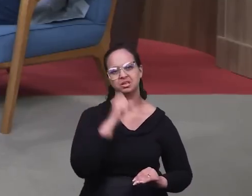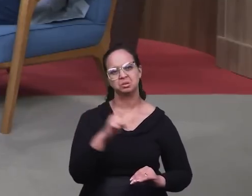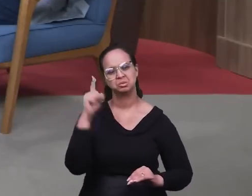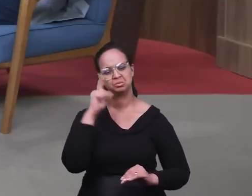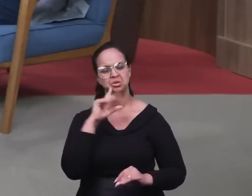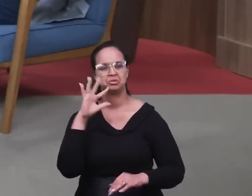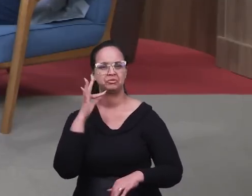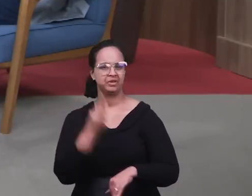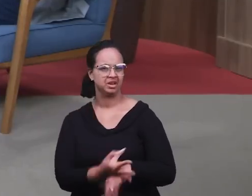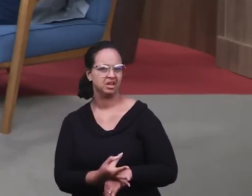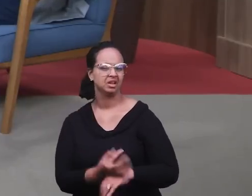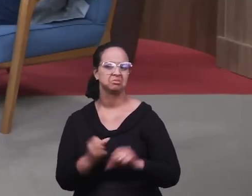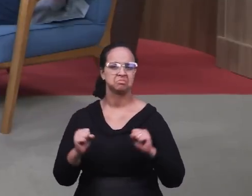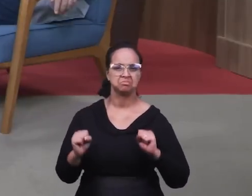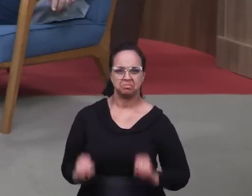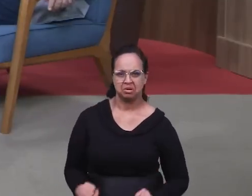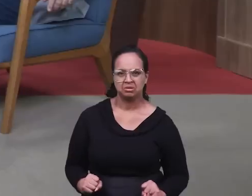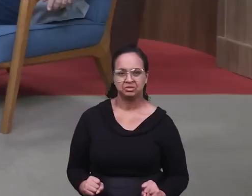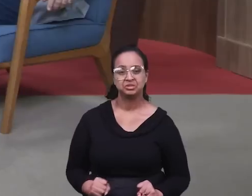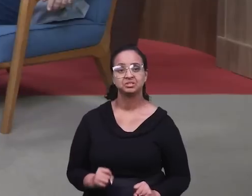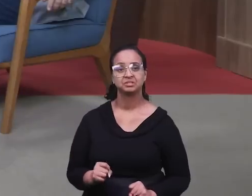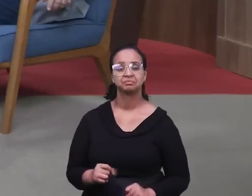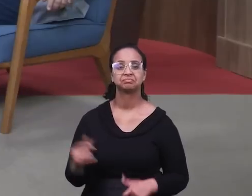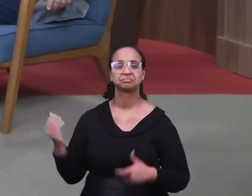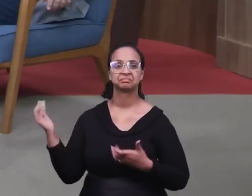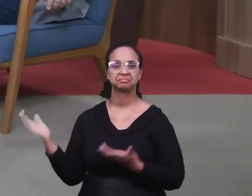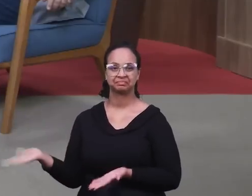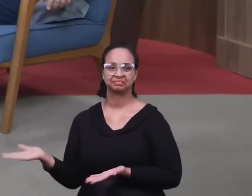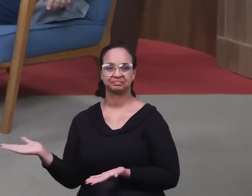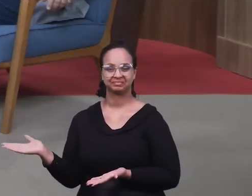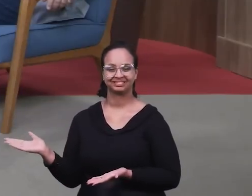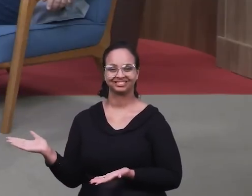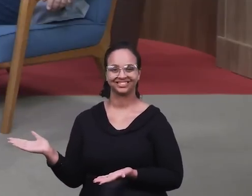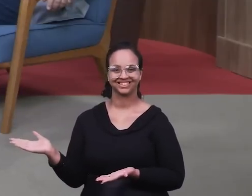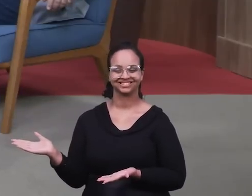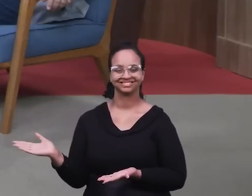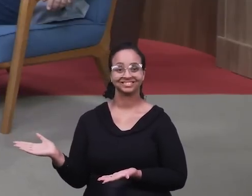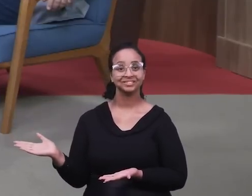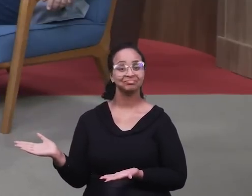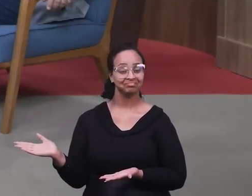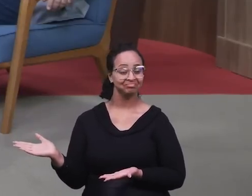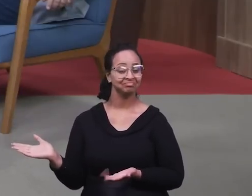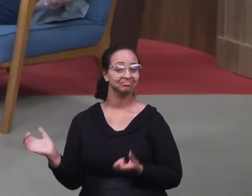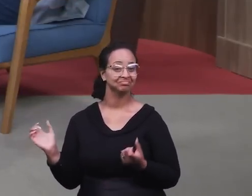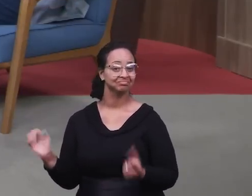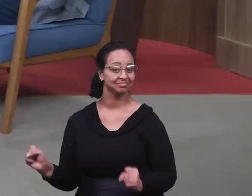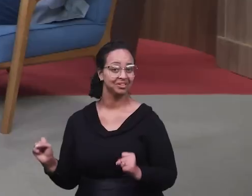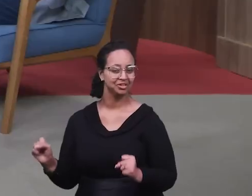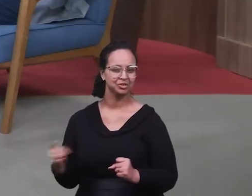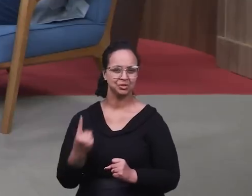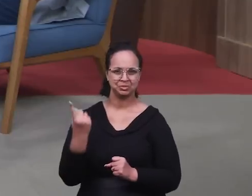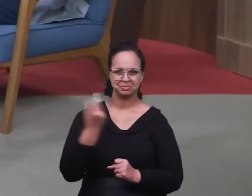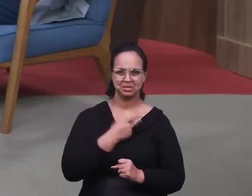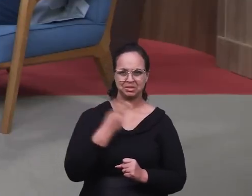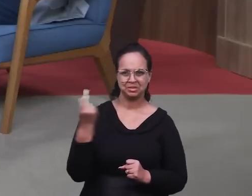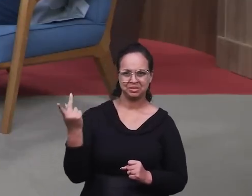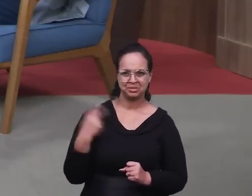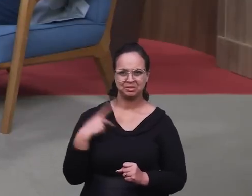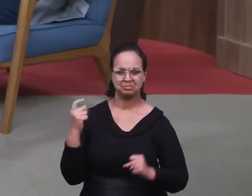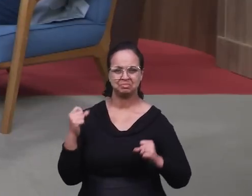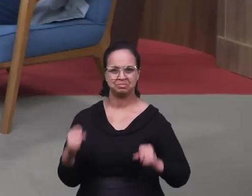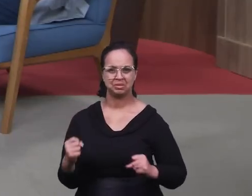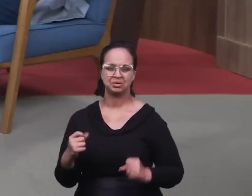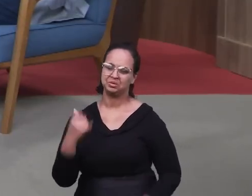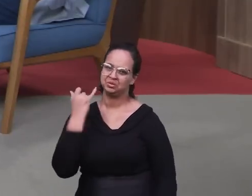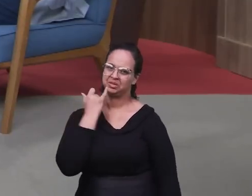você precisar. O número está aparecendo aí na tela, 0800 707 3076. Do outro lado da linha, um pastor vai te